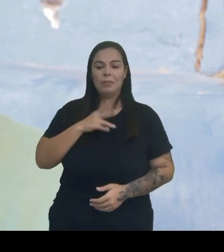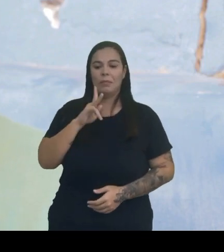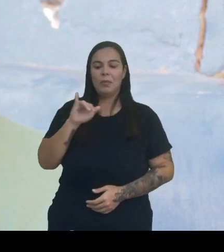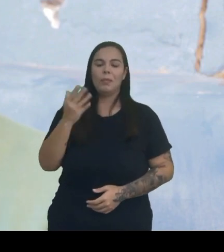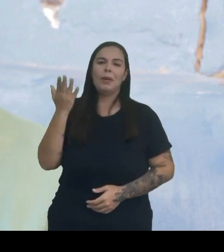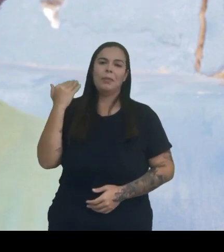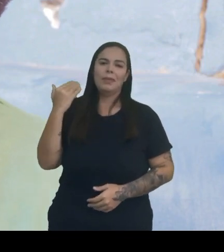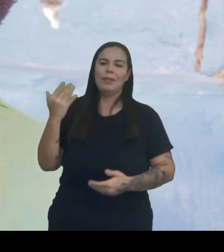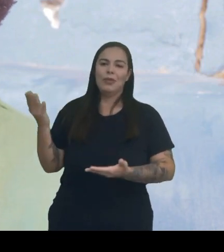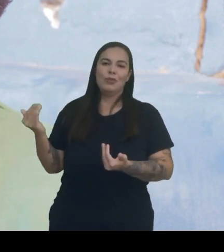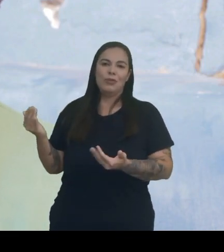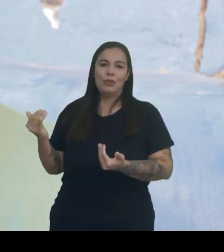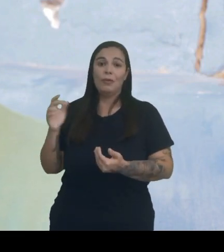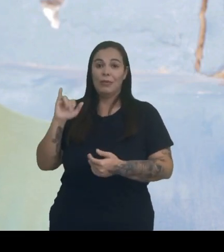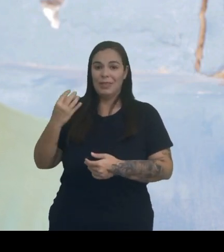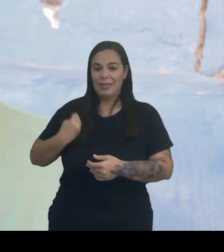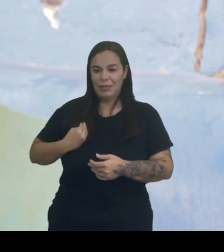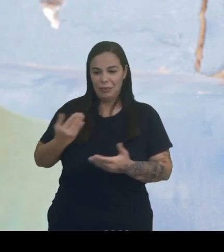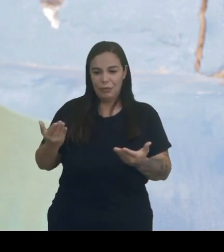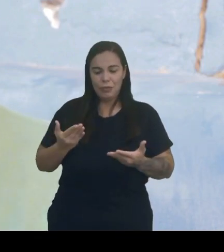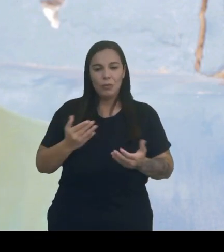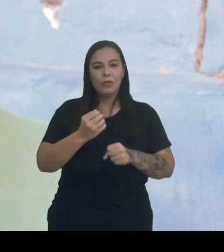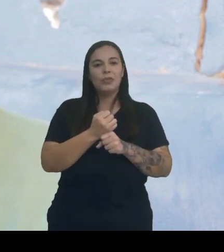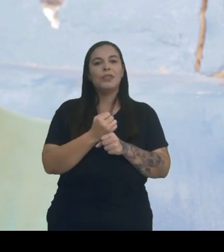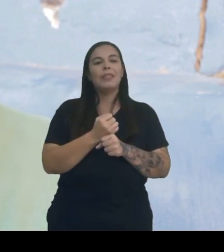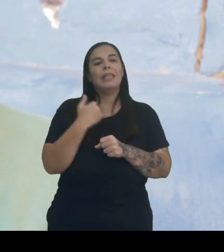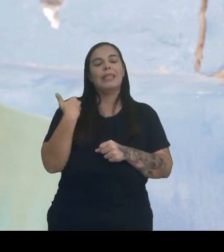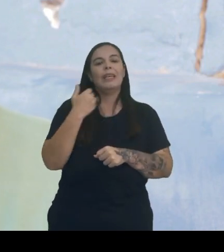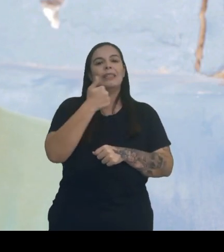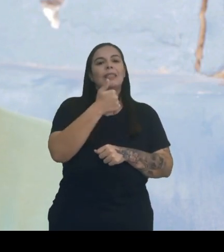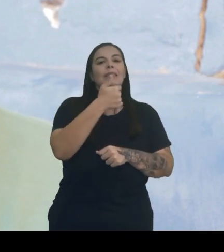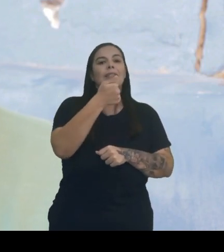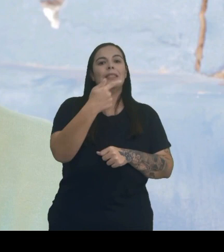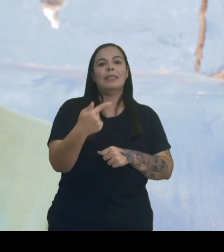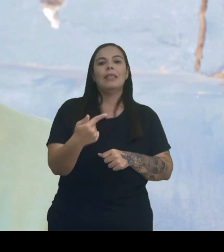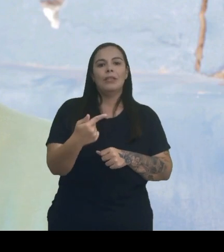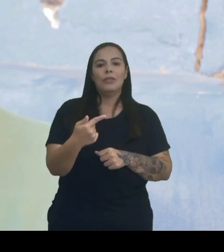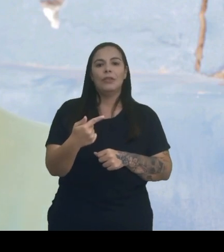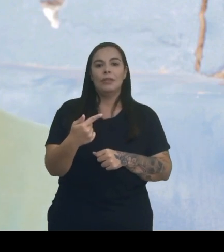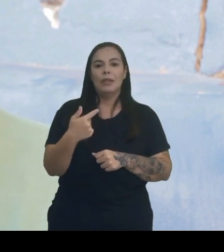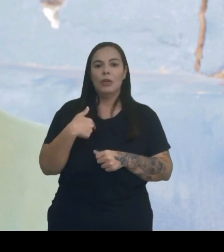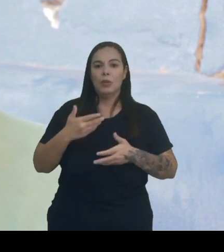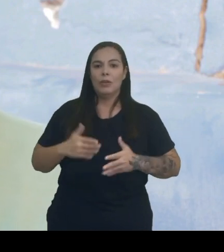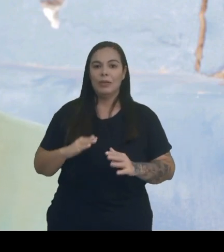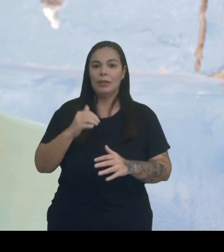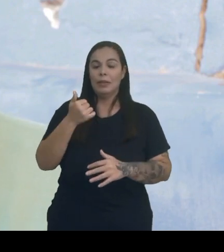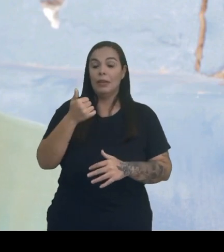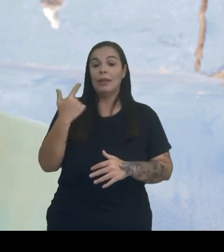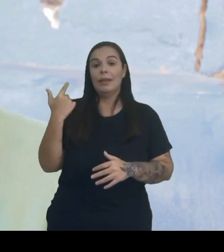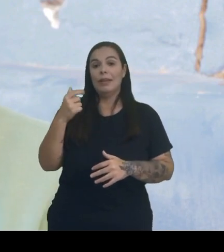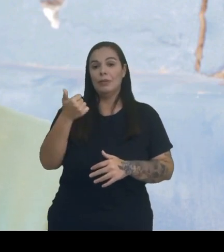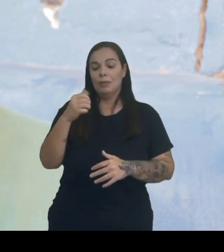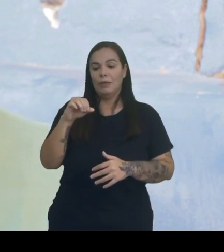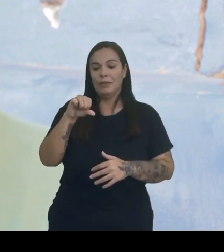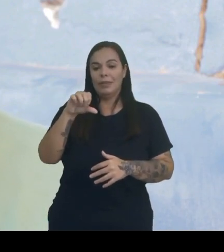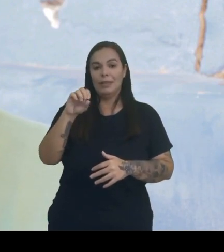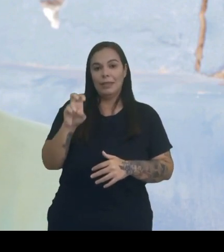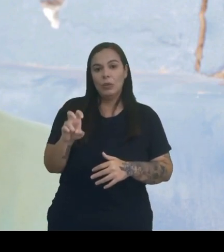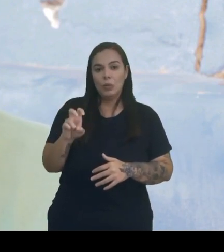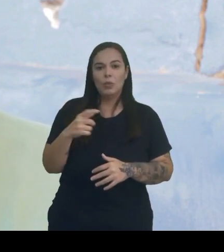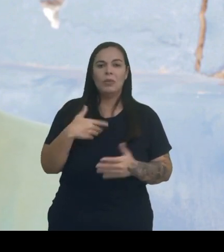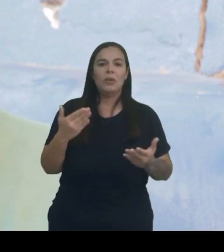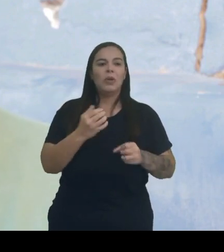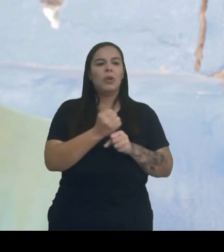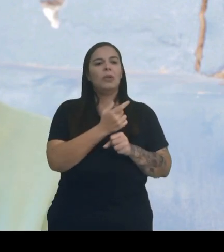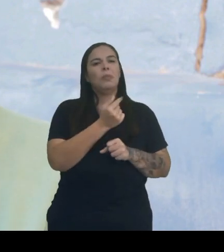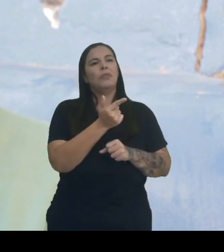era rapaz, meu pai se fosse vivo estaria com 117 anos. Ele morreu em 91, nasceu em 1905. Nós estamos em